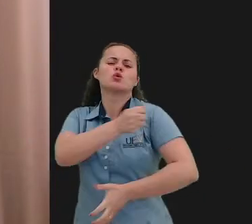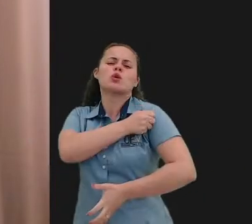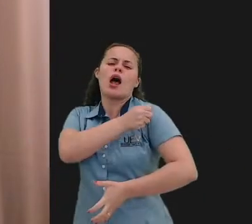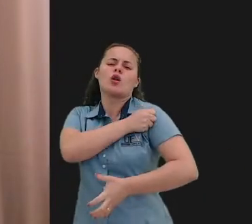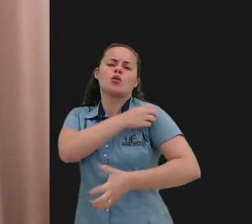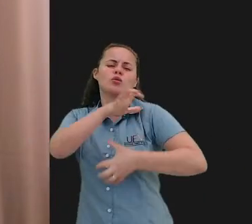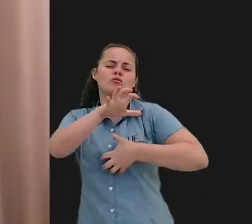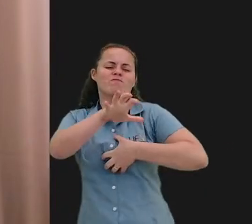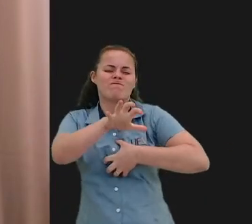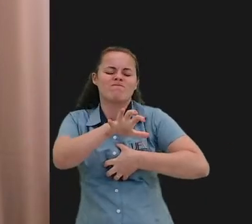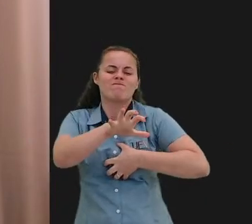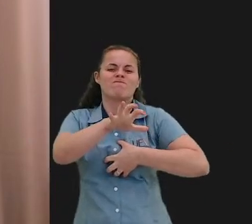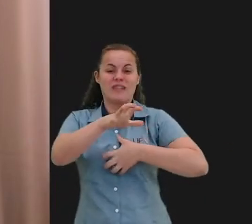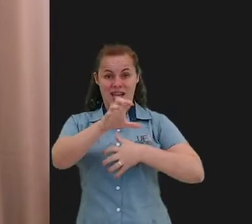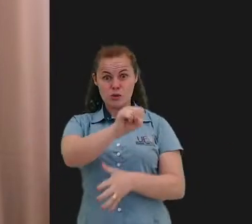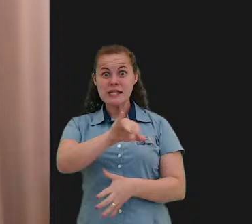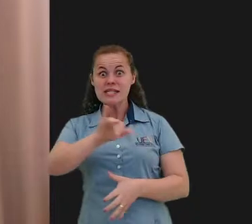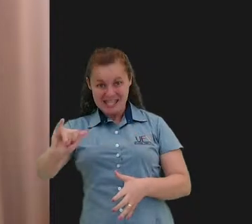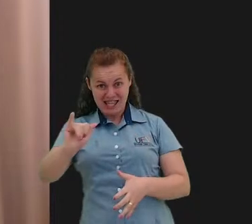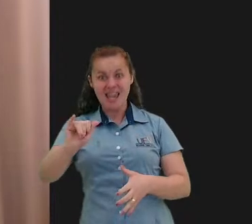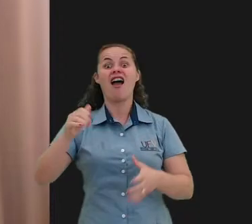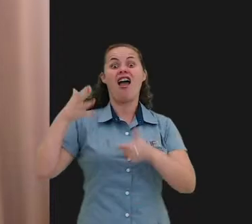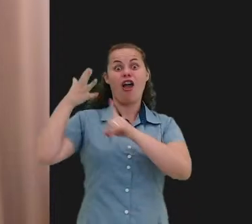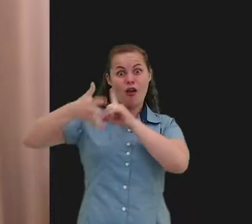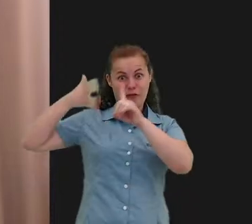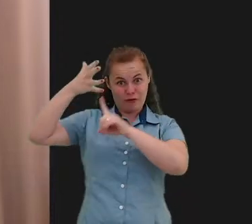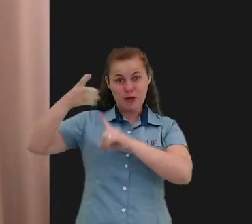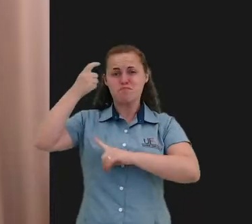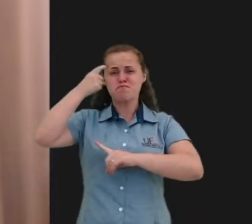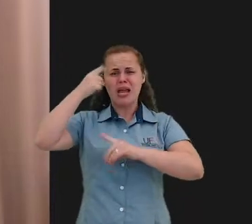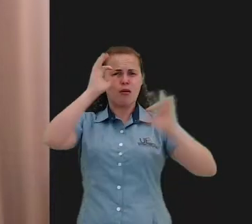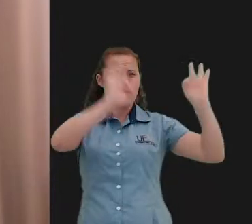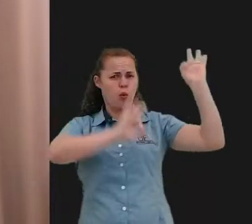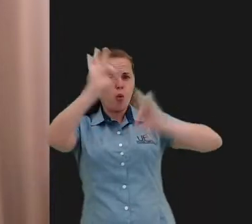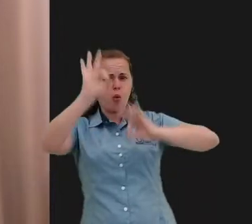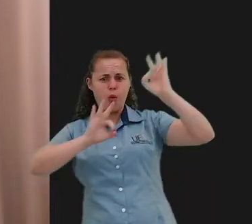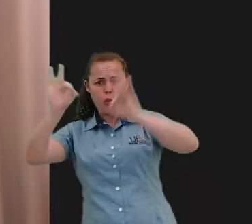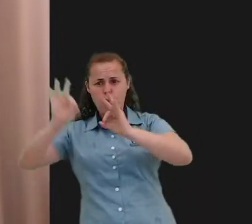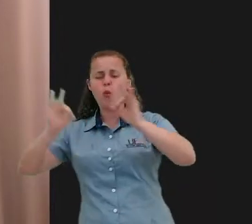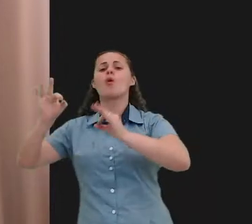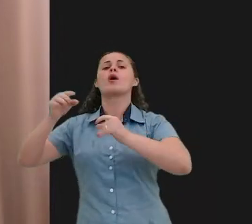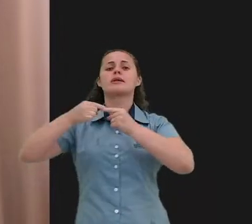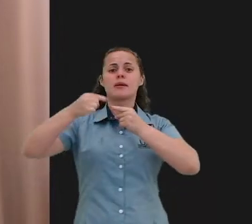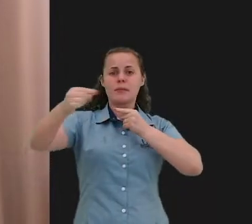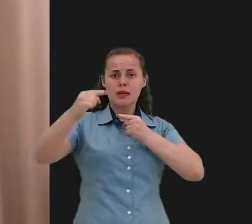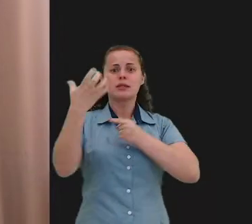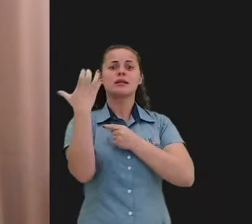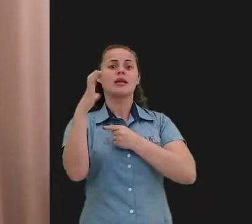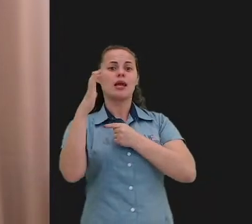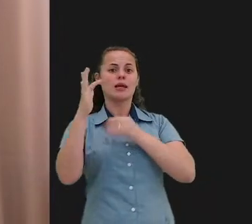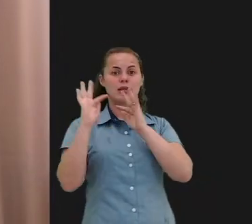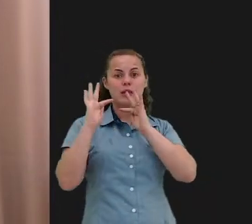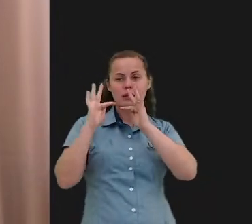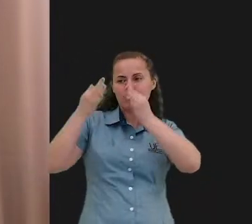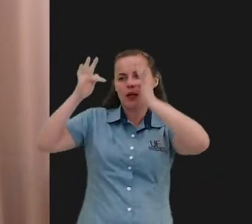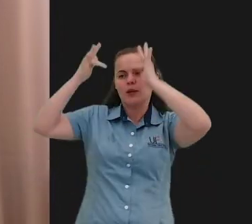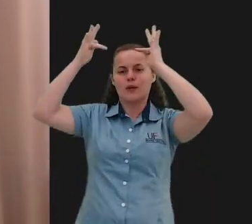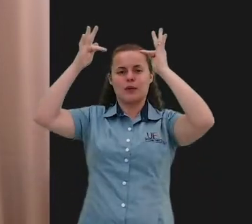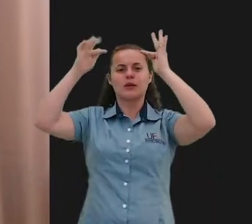O CIA é um evento pensado e realizado na Semana Nacional de Ciência e Tecnologia, no intuito de